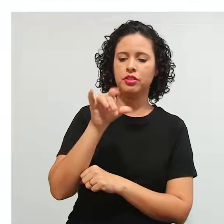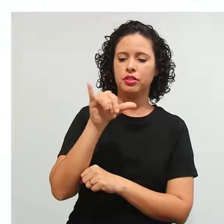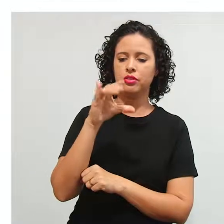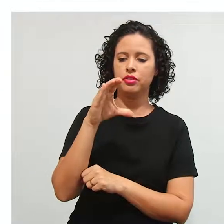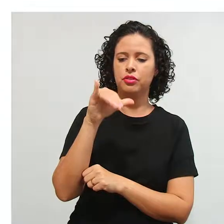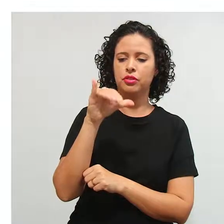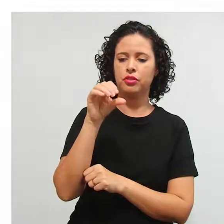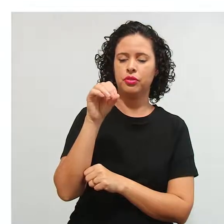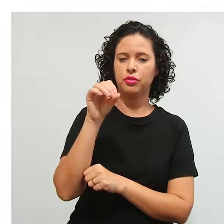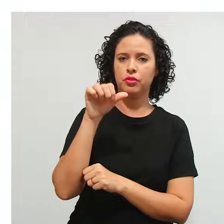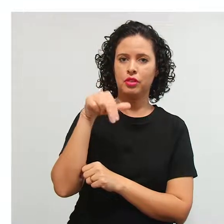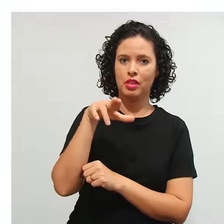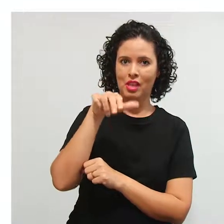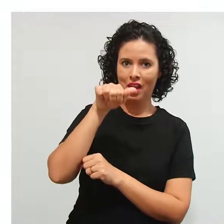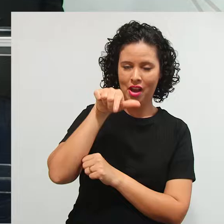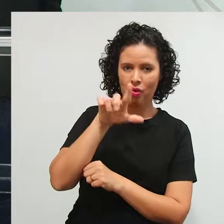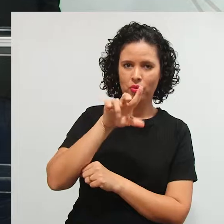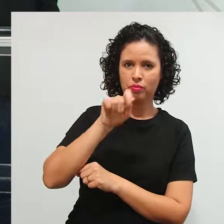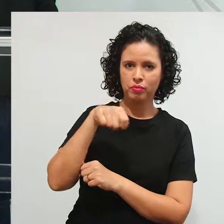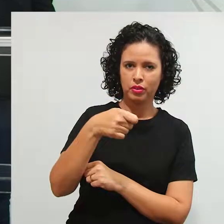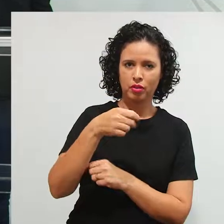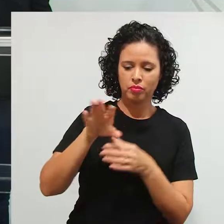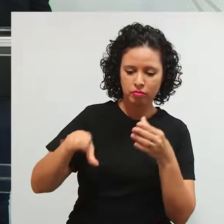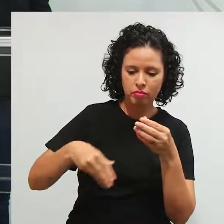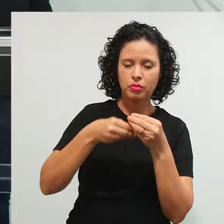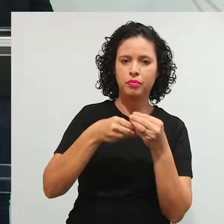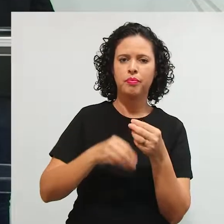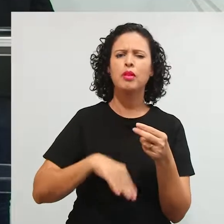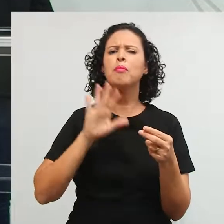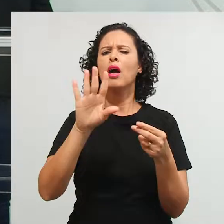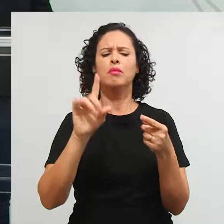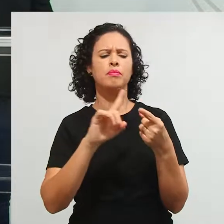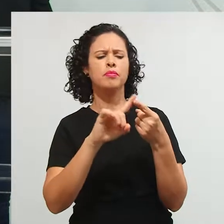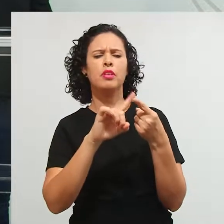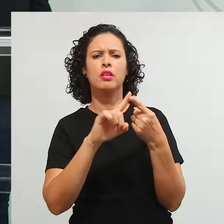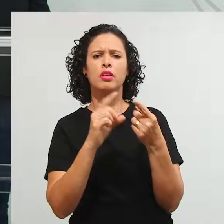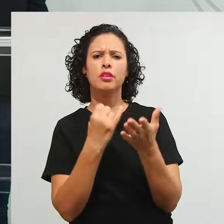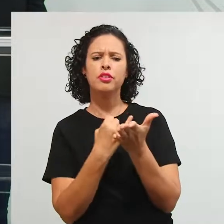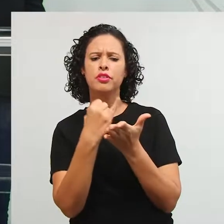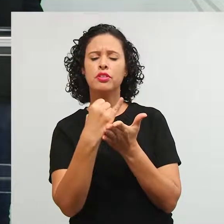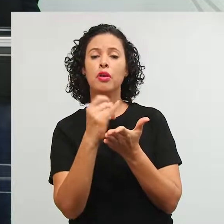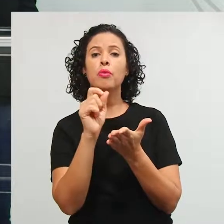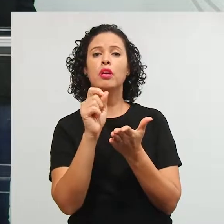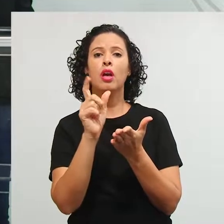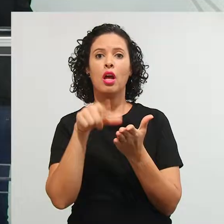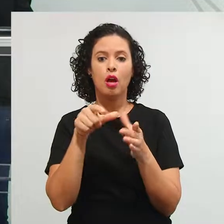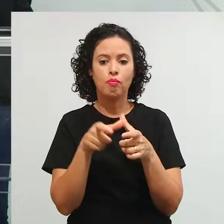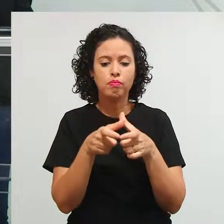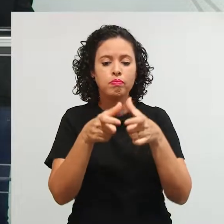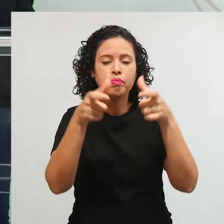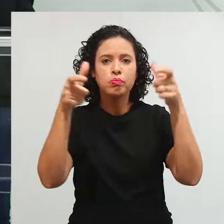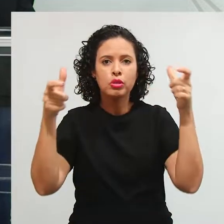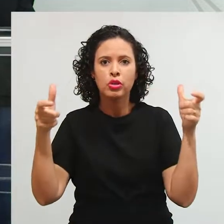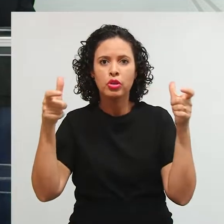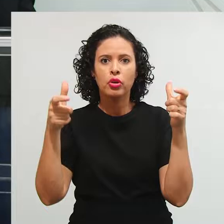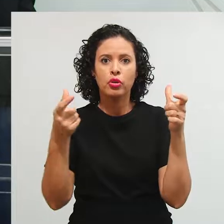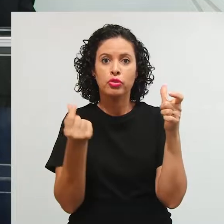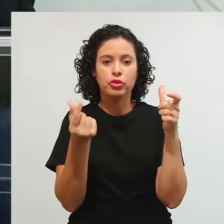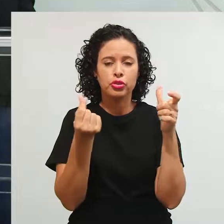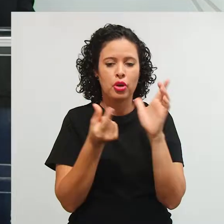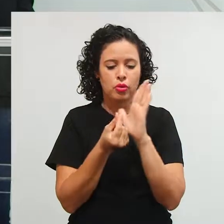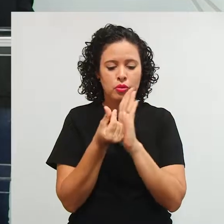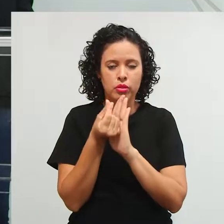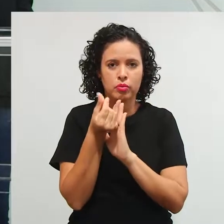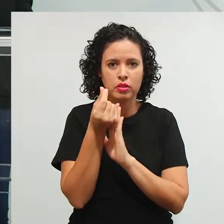comigo. O que é o crédito inicial? É aquele montante do orçamento, da